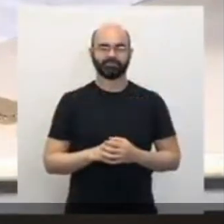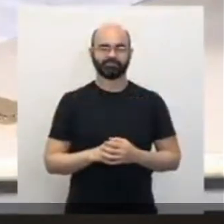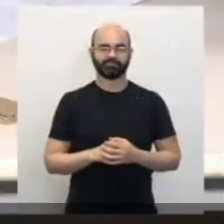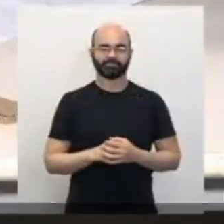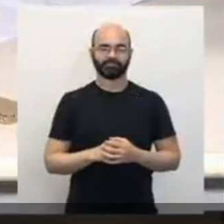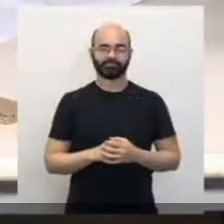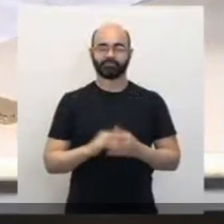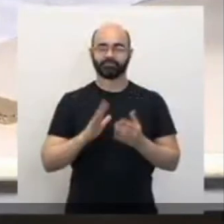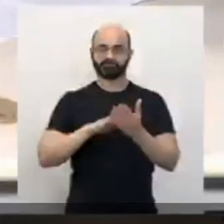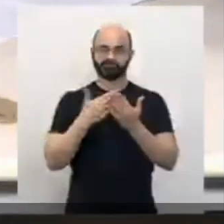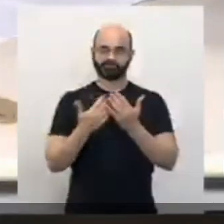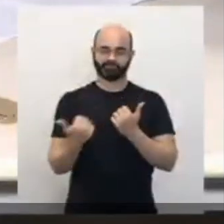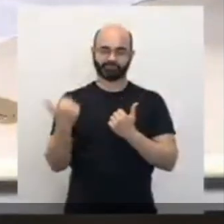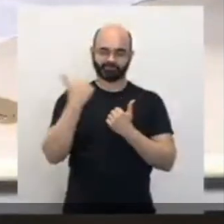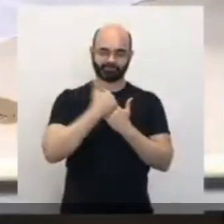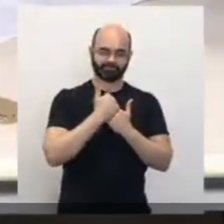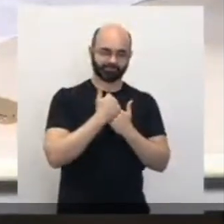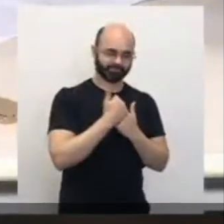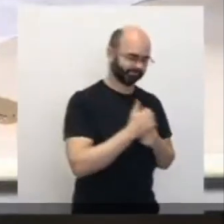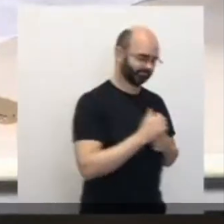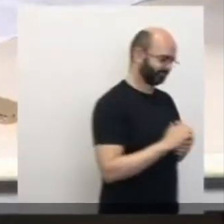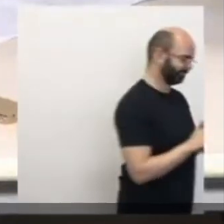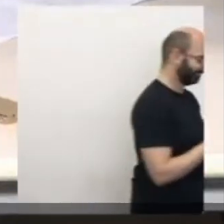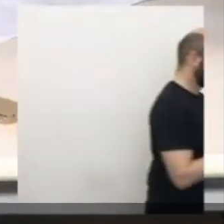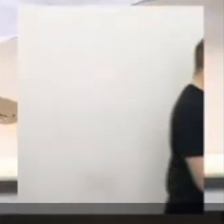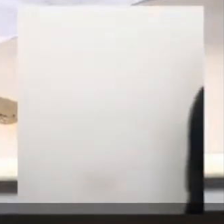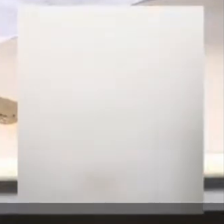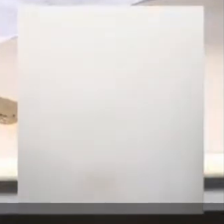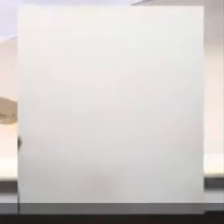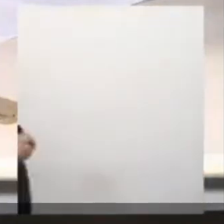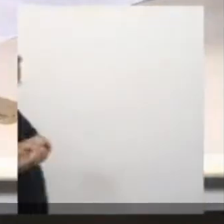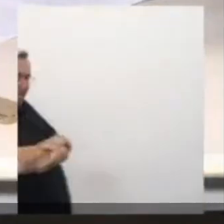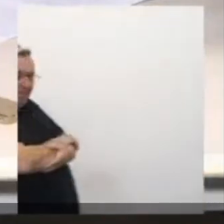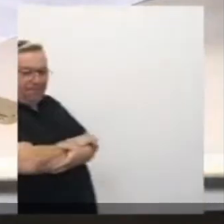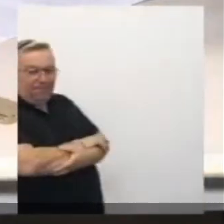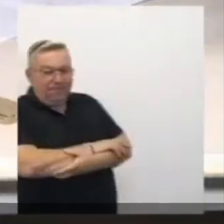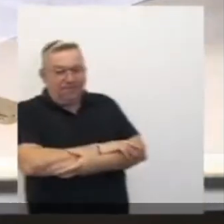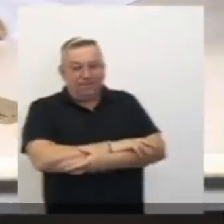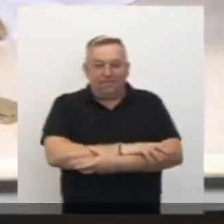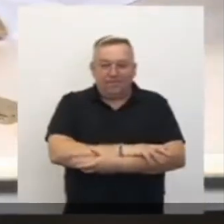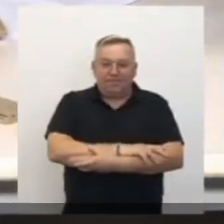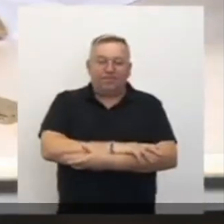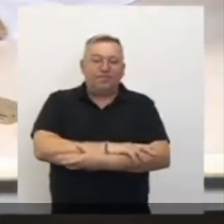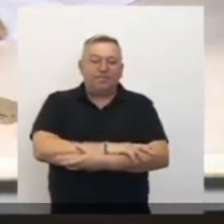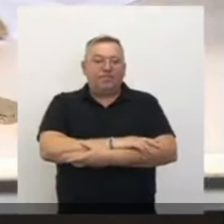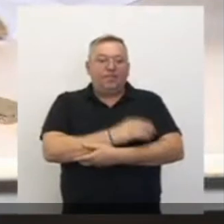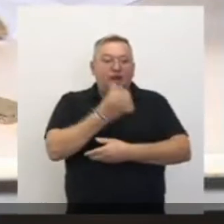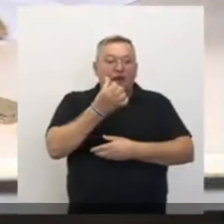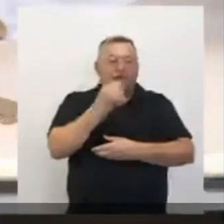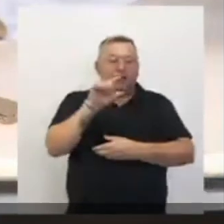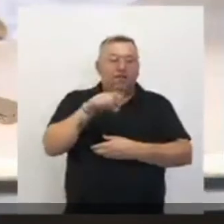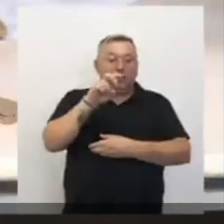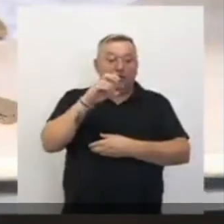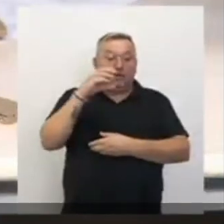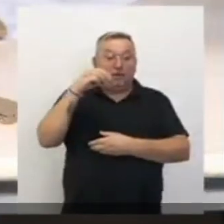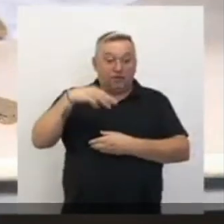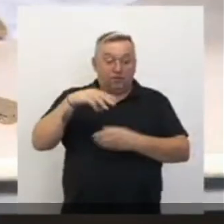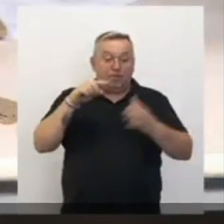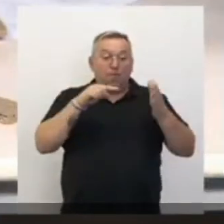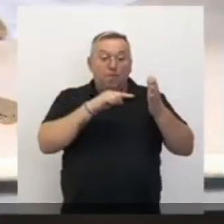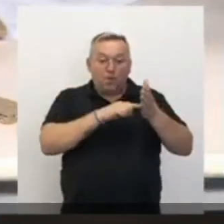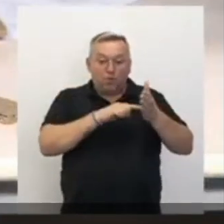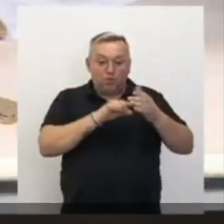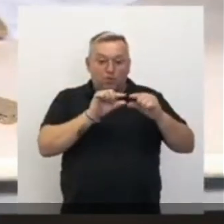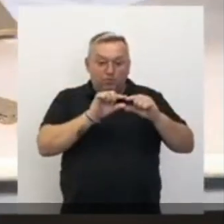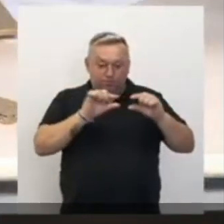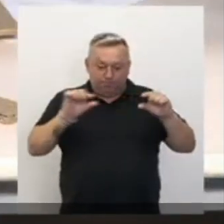A 6,5 centímetro aqui, ó. 6,5 centímetro eu vou fazer um ponto. E esse 1,5 centímetro aqui também eu